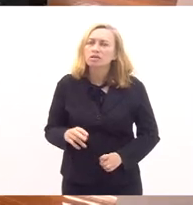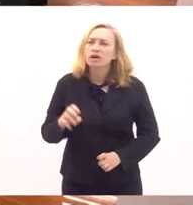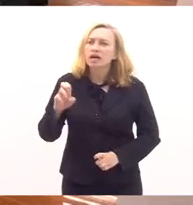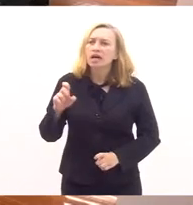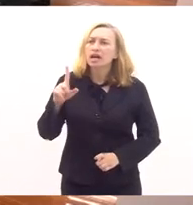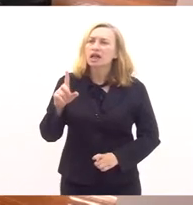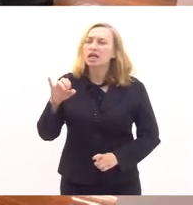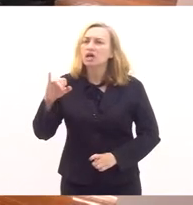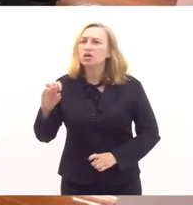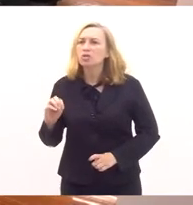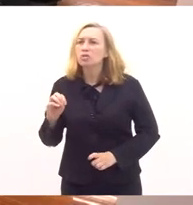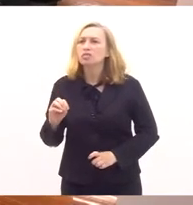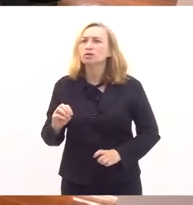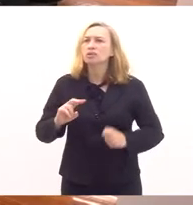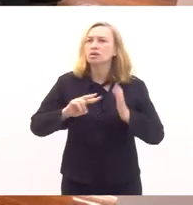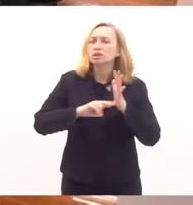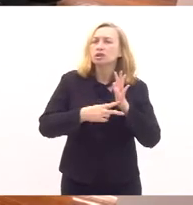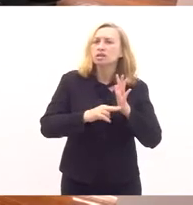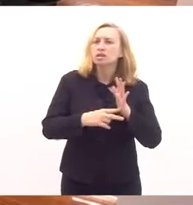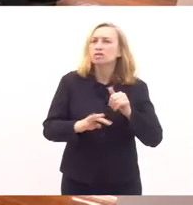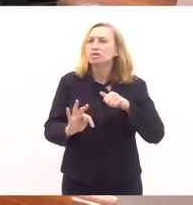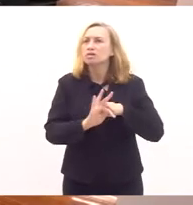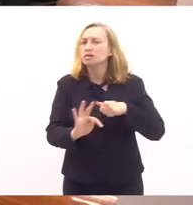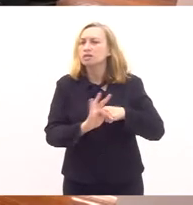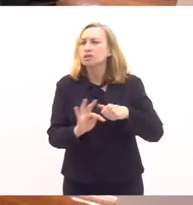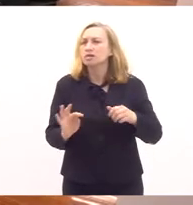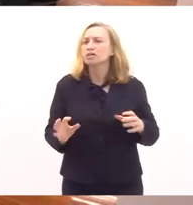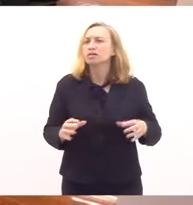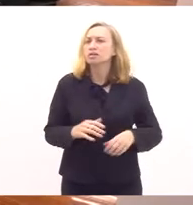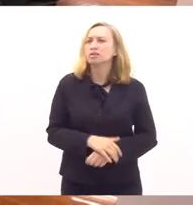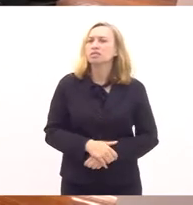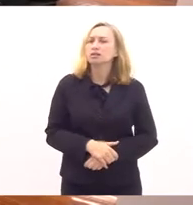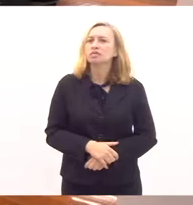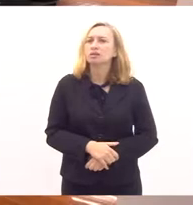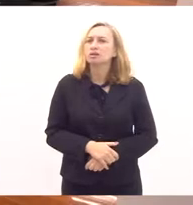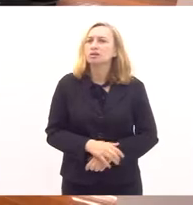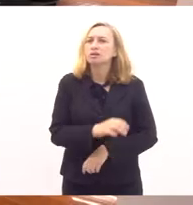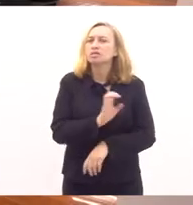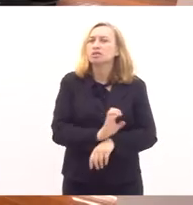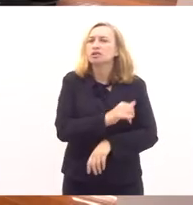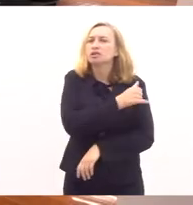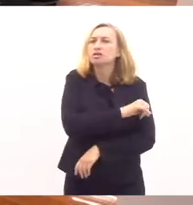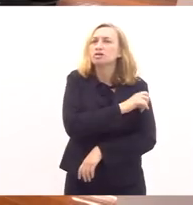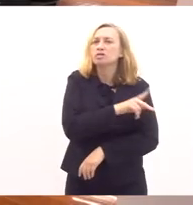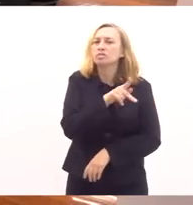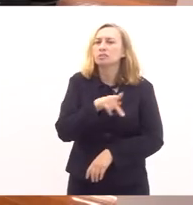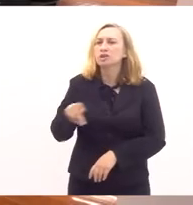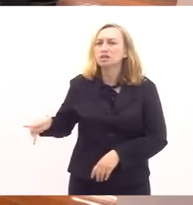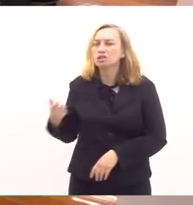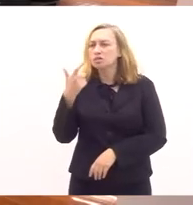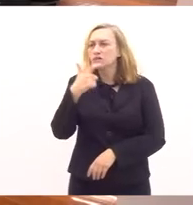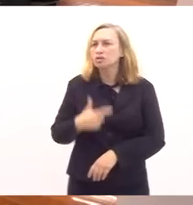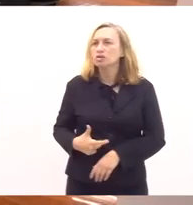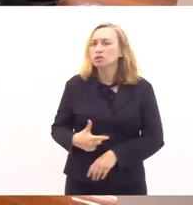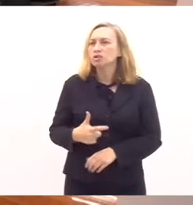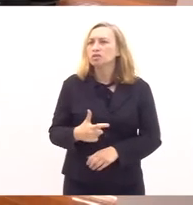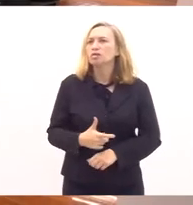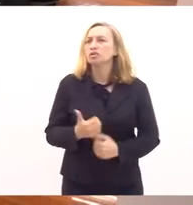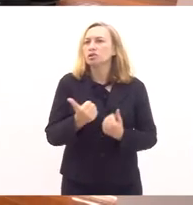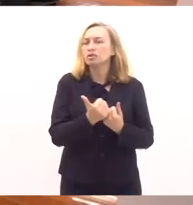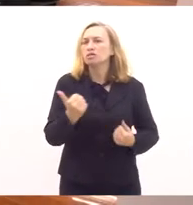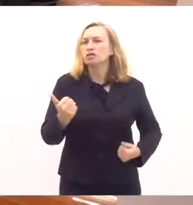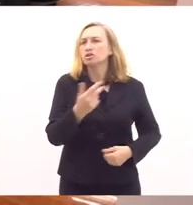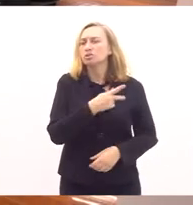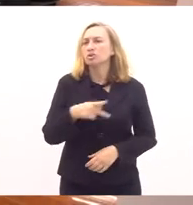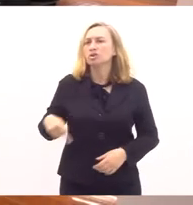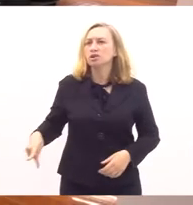Hélio. Sindicato dos Profissionais Técnicos aqui do Estado. Eu sou profissional técnico do Estado do Rio de Janeiro, sou presidente. Sou vice-presidente da